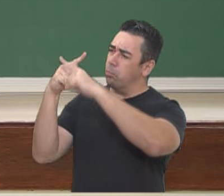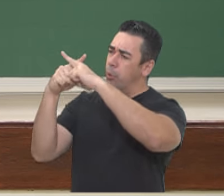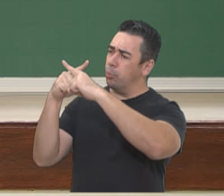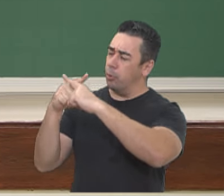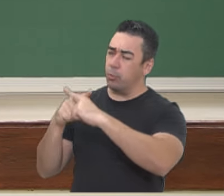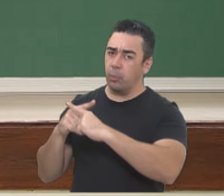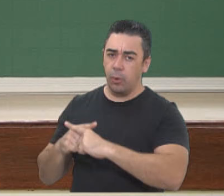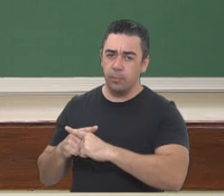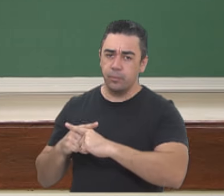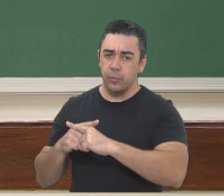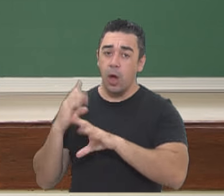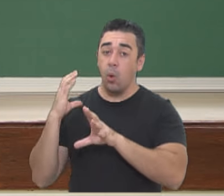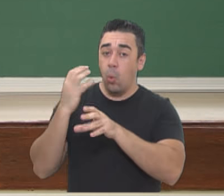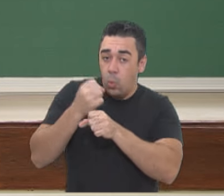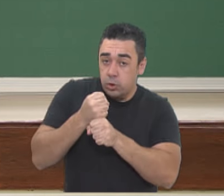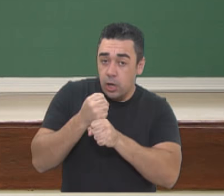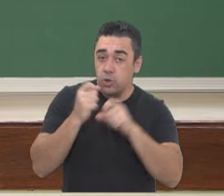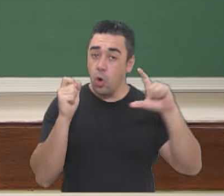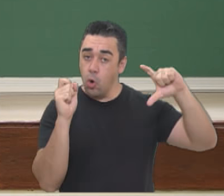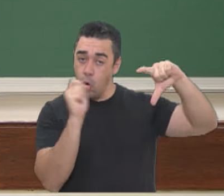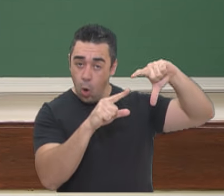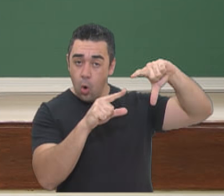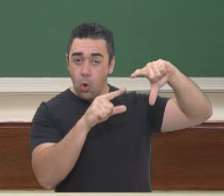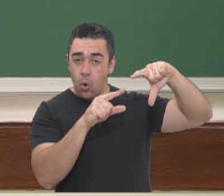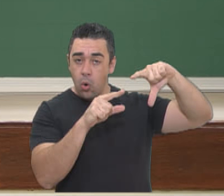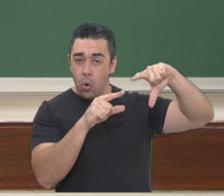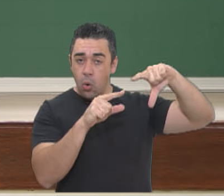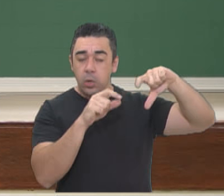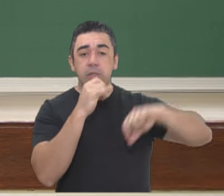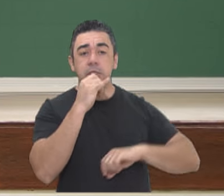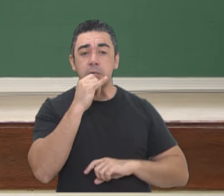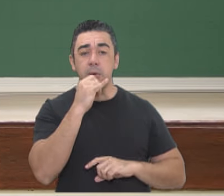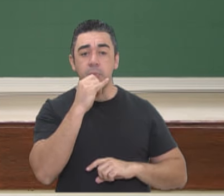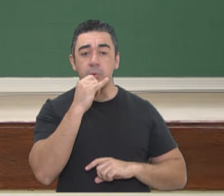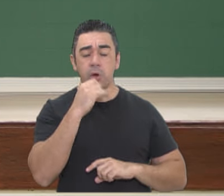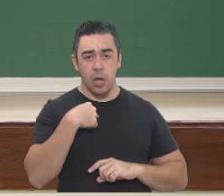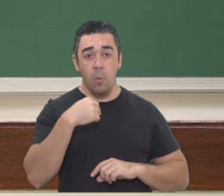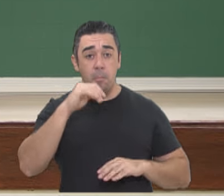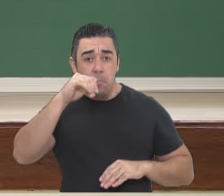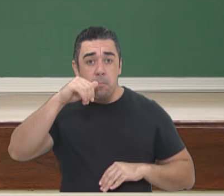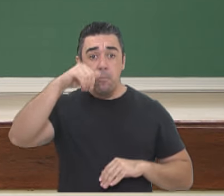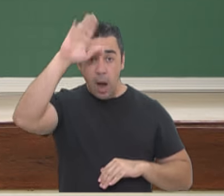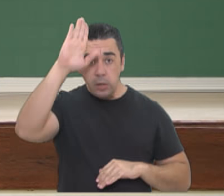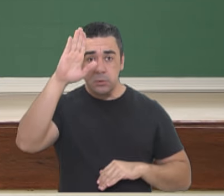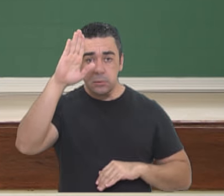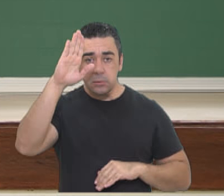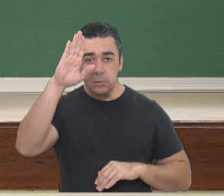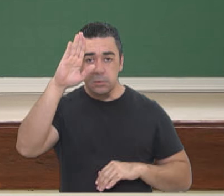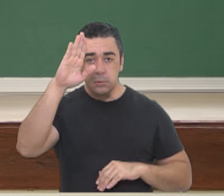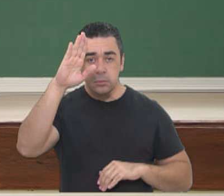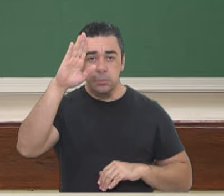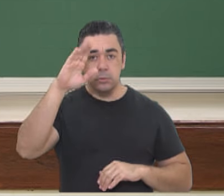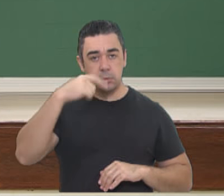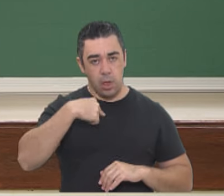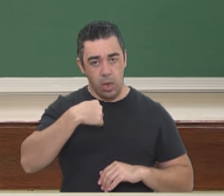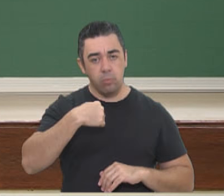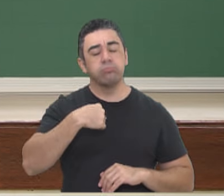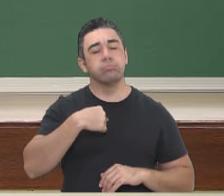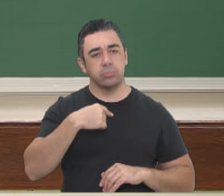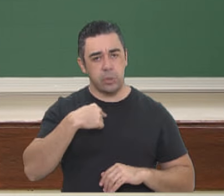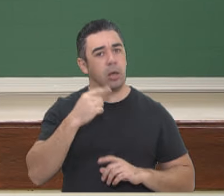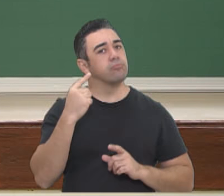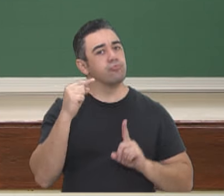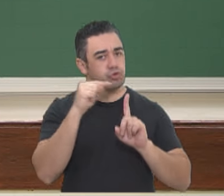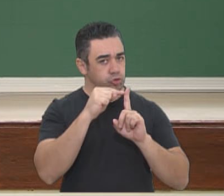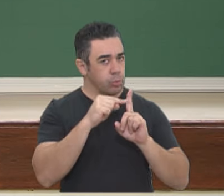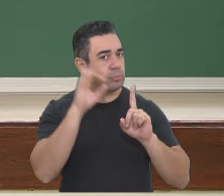que o saldo de gols é o quê? Se eu faço mais gols do que eu levo gols, eu tenho um tipo de